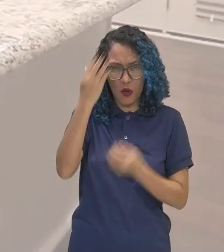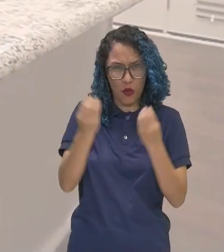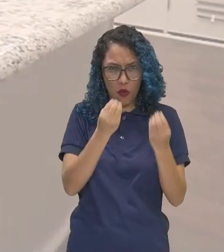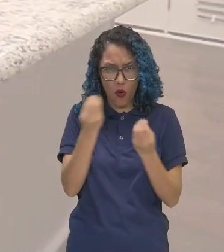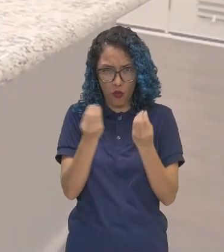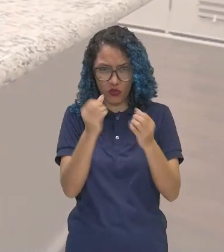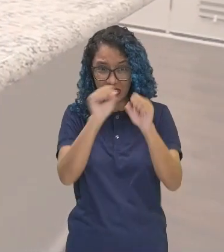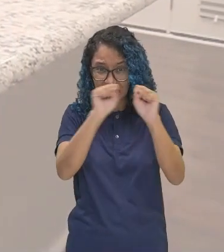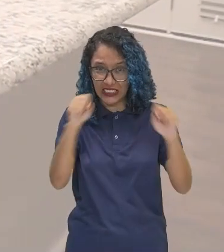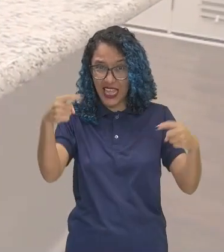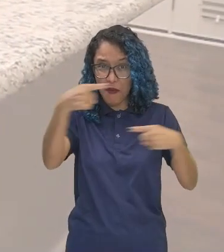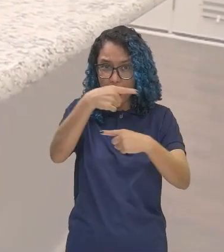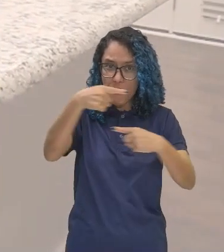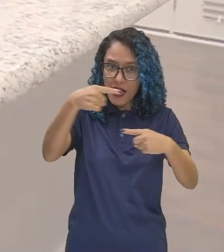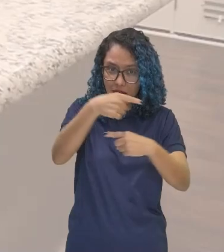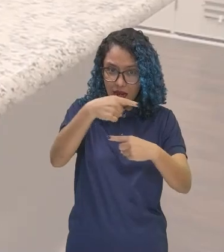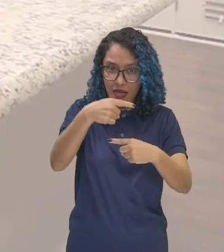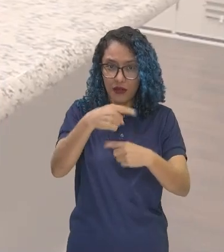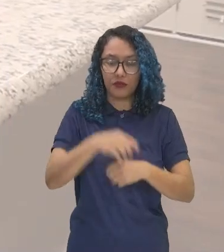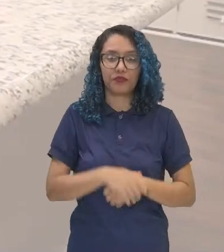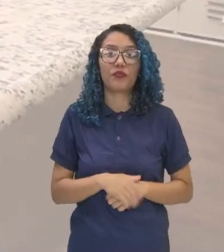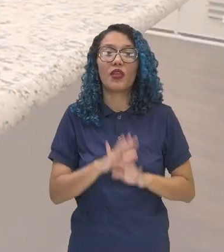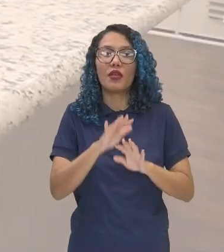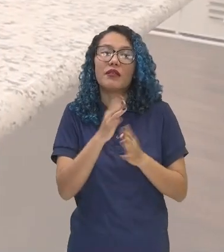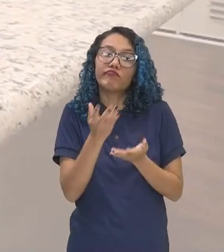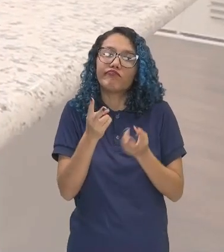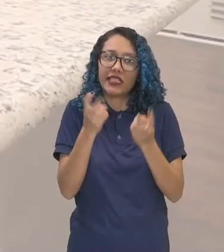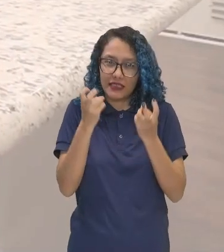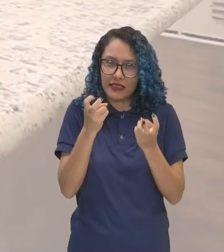consegue identificar onde eles estão conectados?